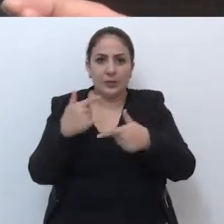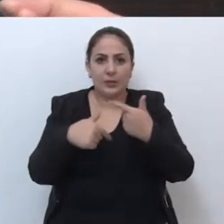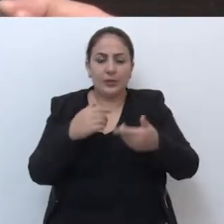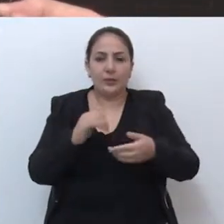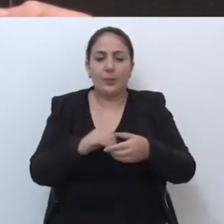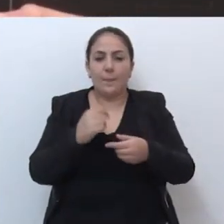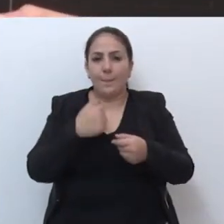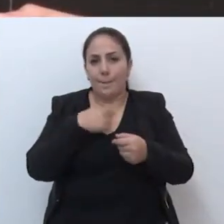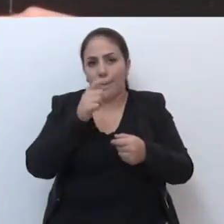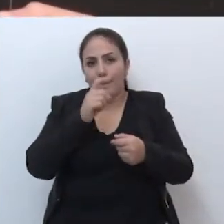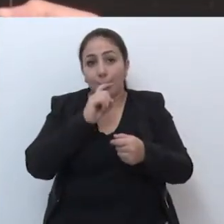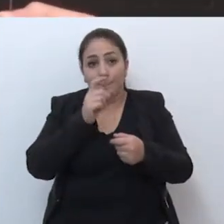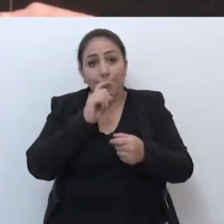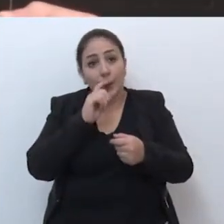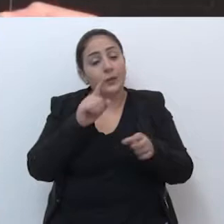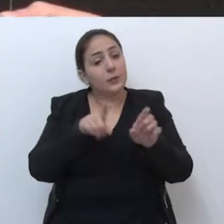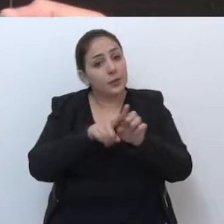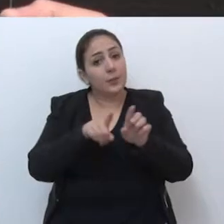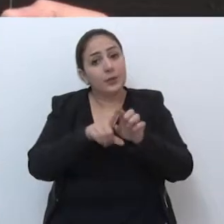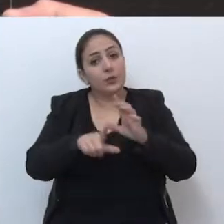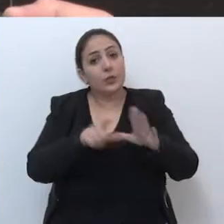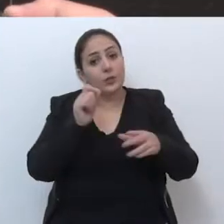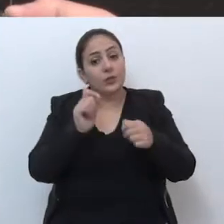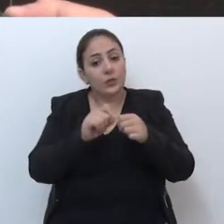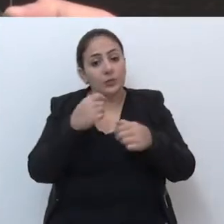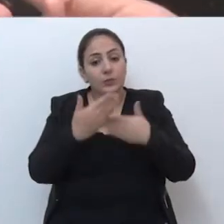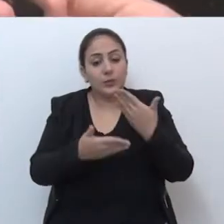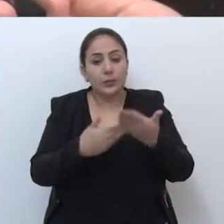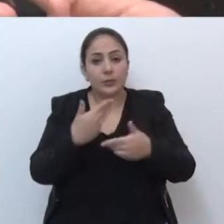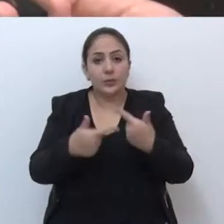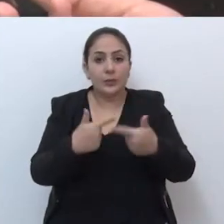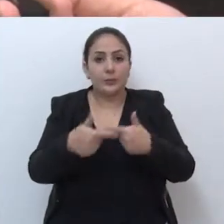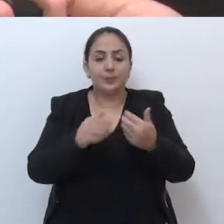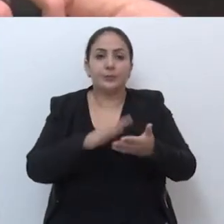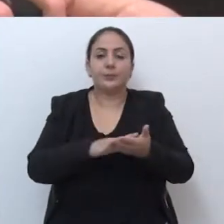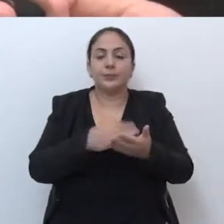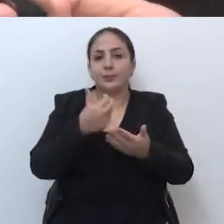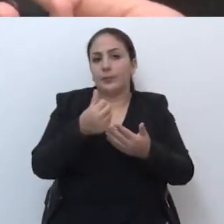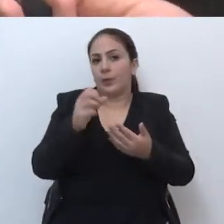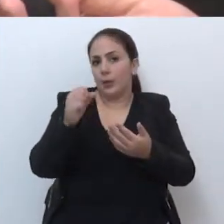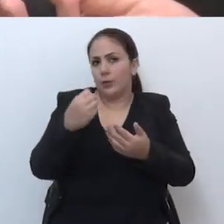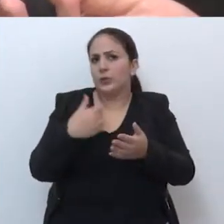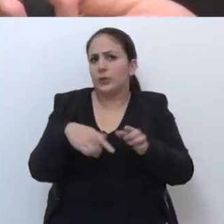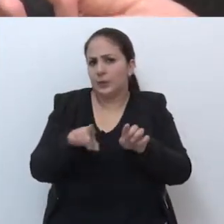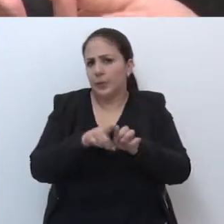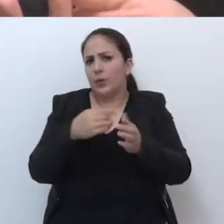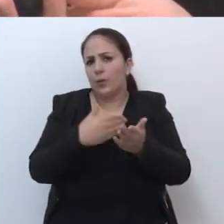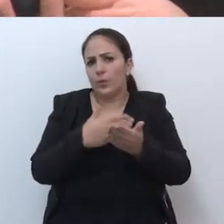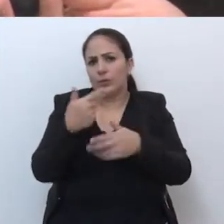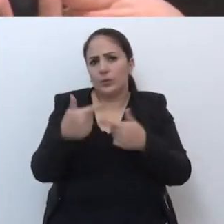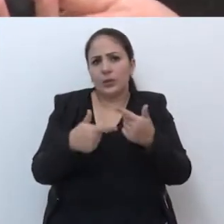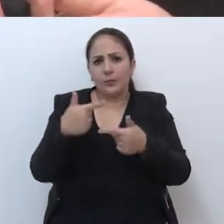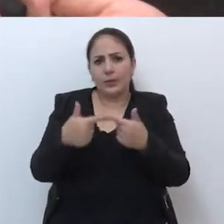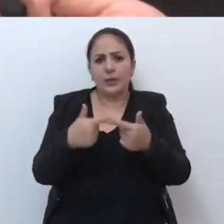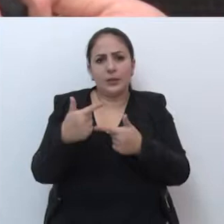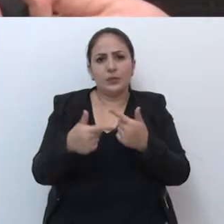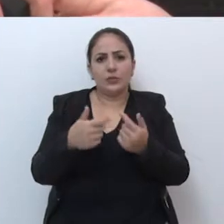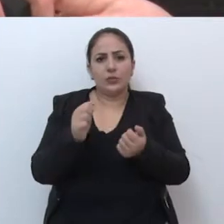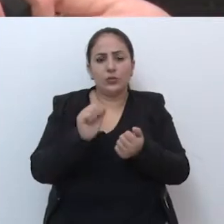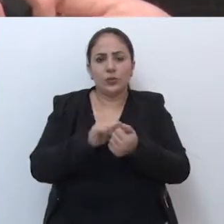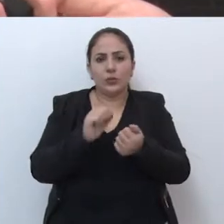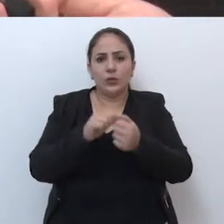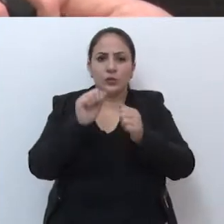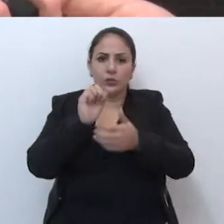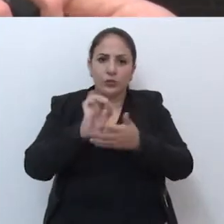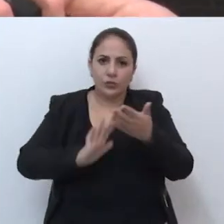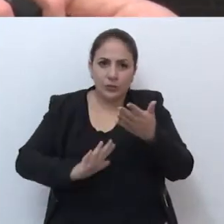pai, entre tantos, meu pai também foi escolhido e começou a trabalhar. E em 68 também ele começou a trabalhar então com a